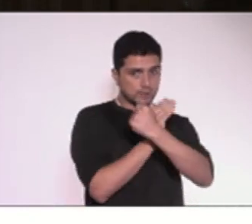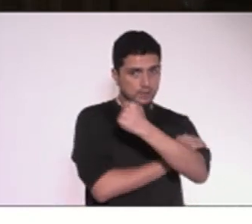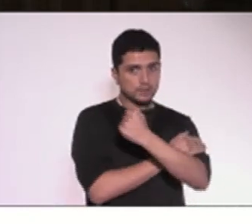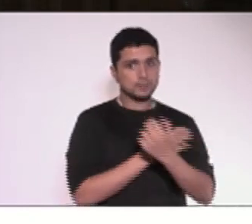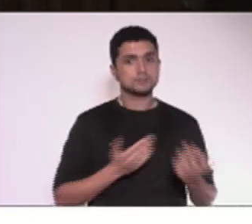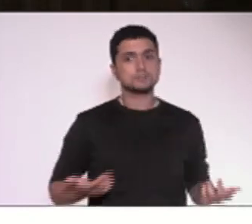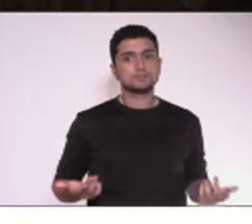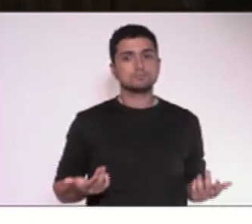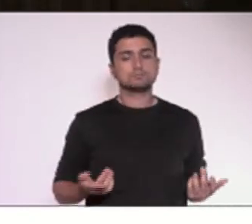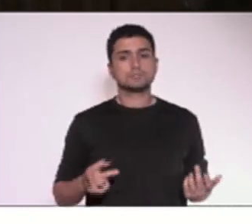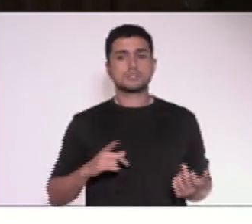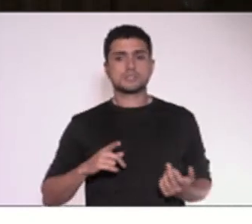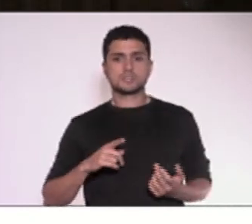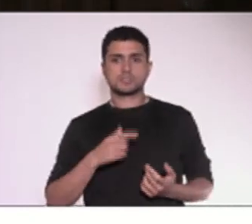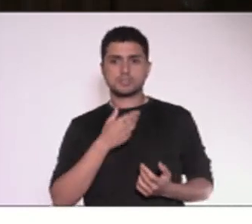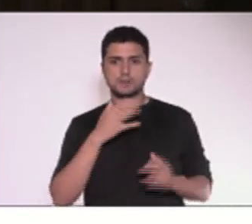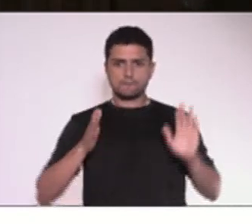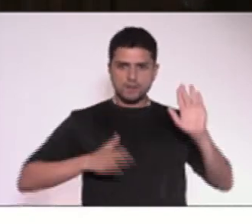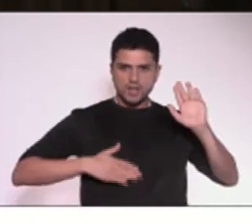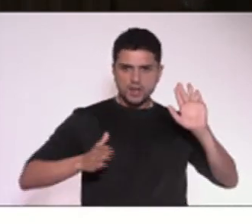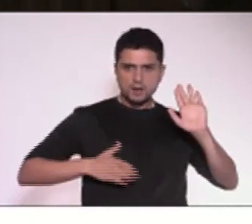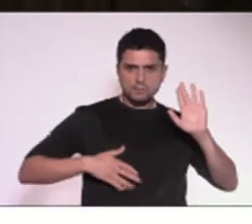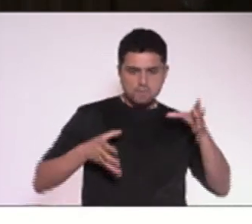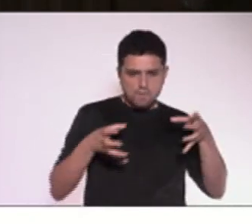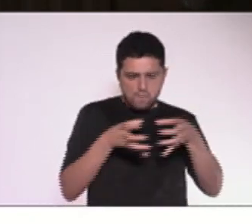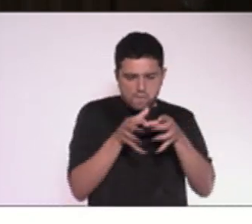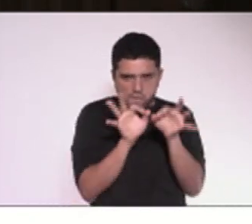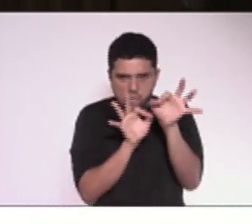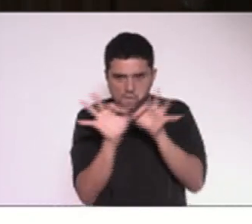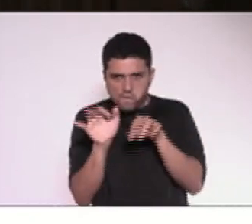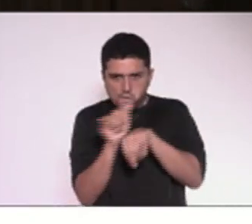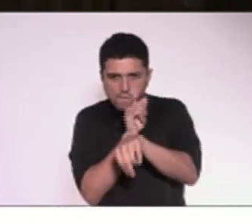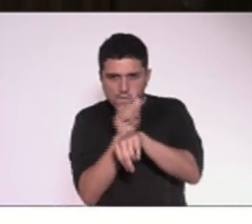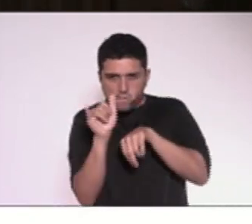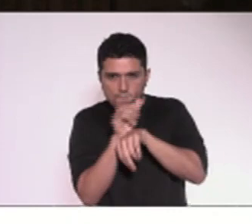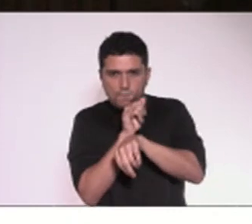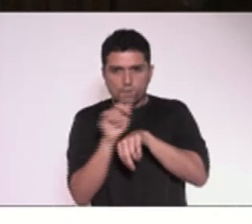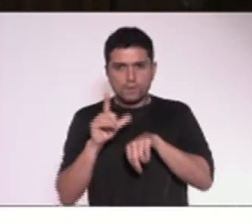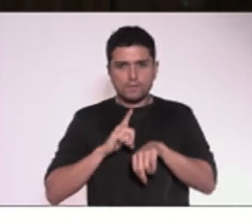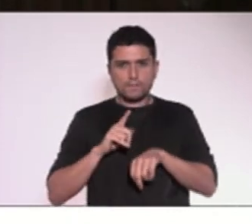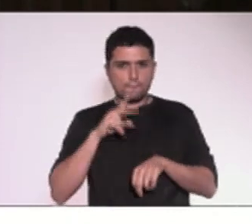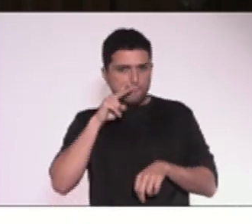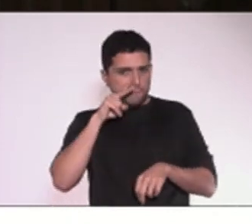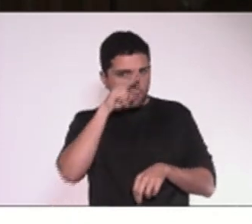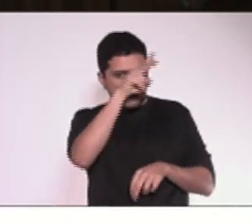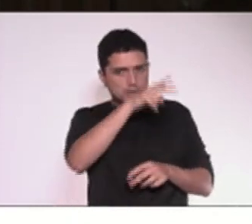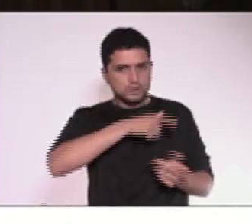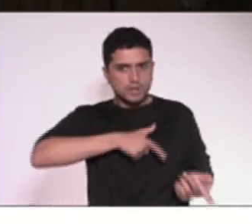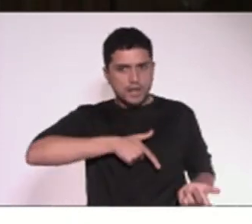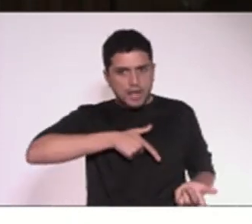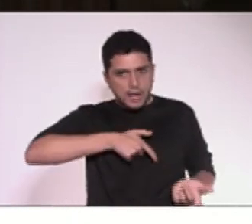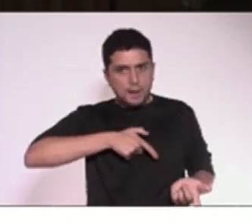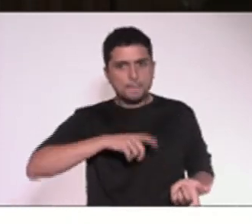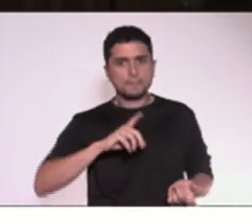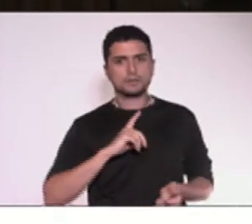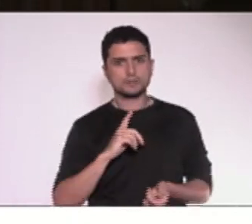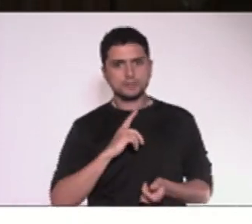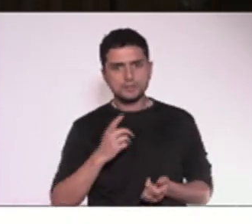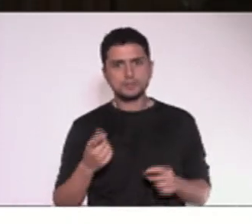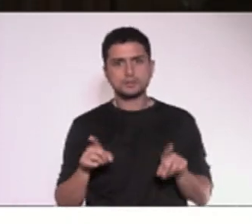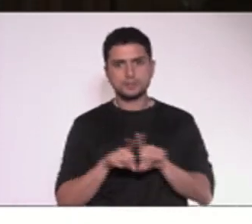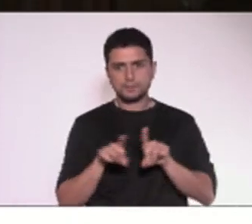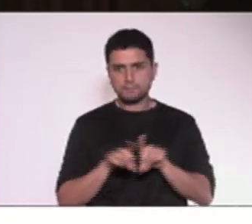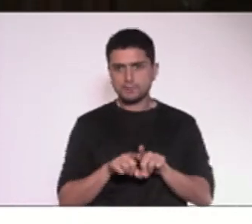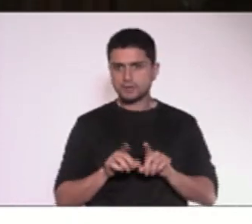criminosos mais audazes, criminosos mais fortemente armados, criminosos dispostos a